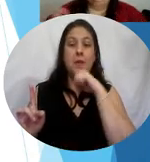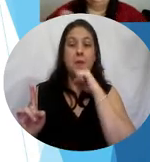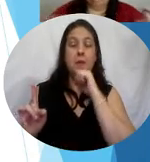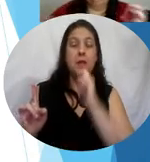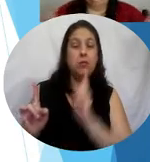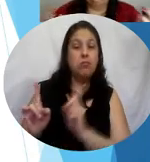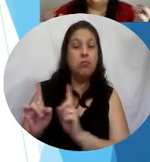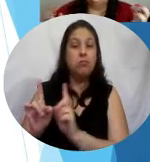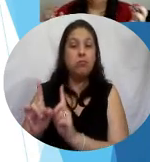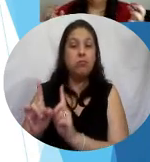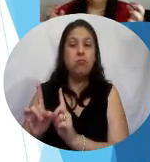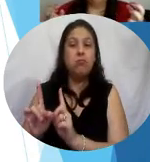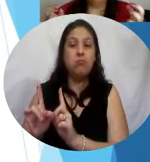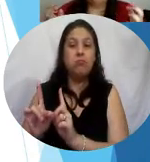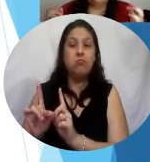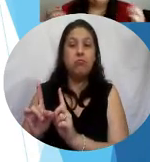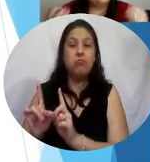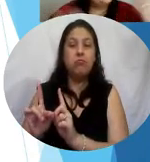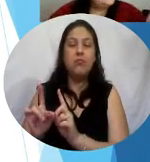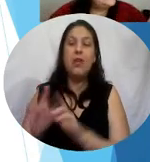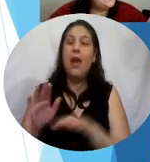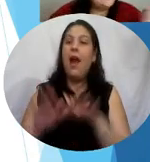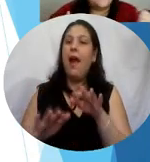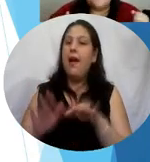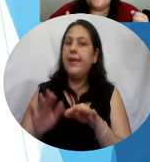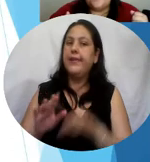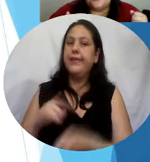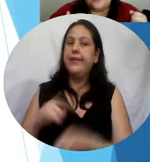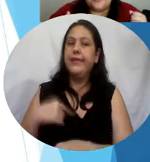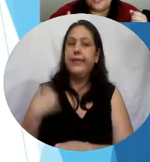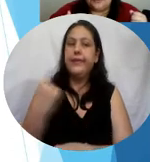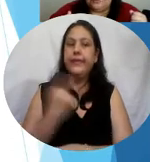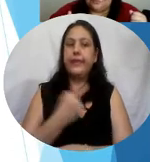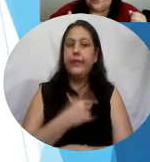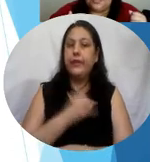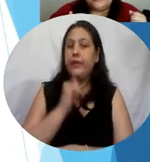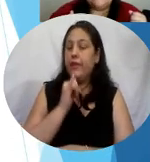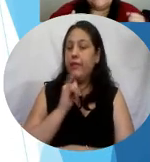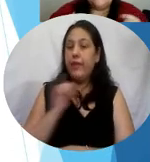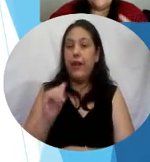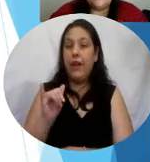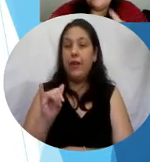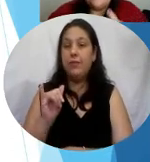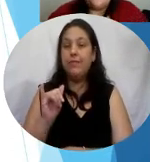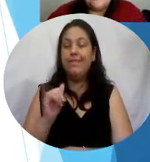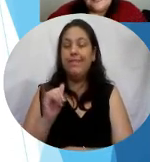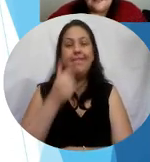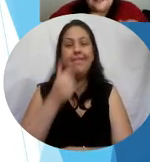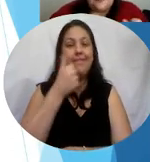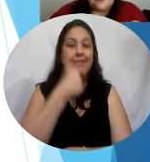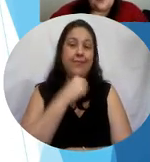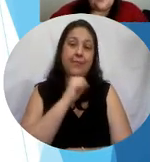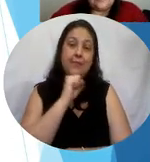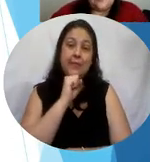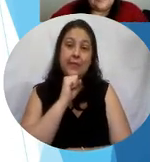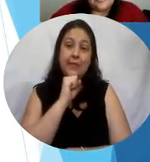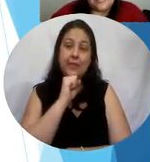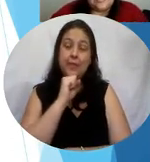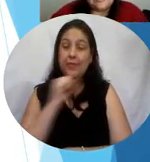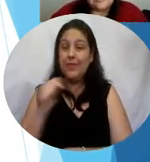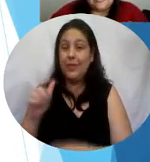se ela é verbal ou não verbal, muitas vezes a gente se direciona sempre para a pessoa que está junto, né? A gente não se aproxima da pessoa